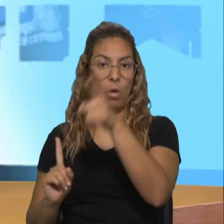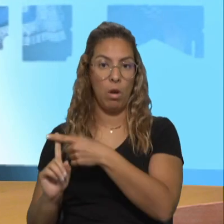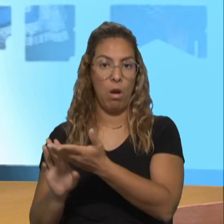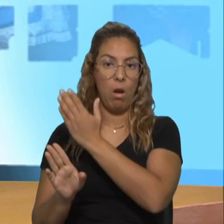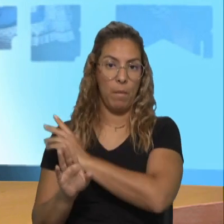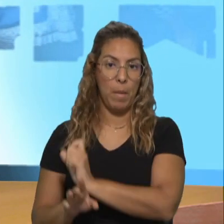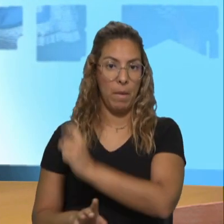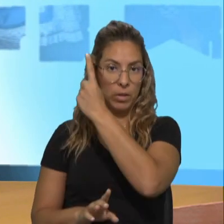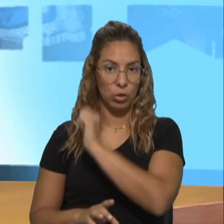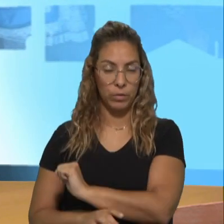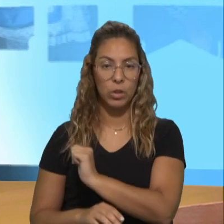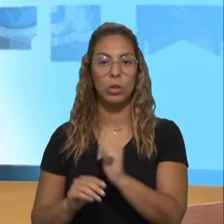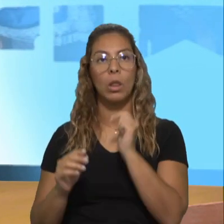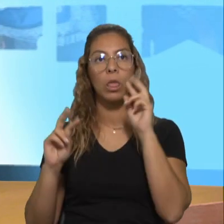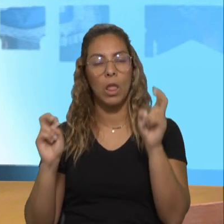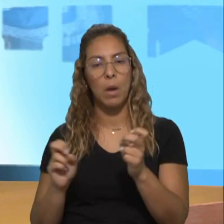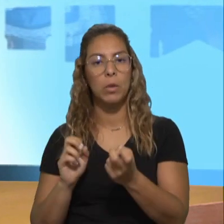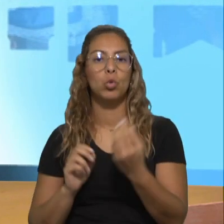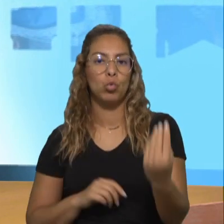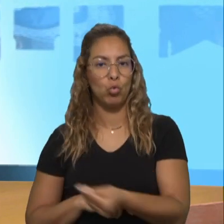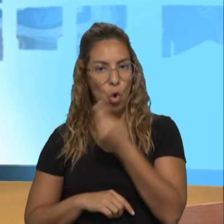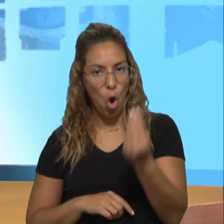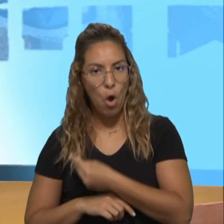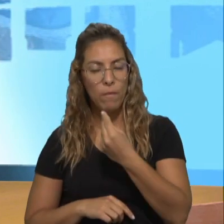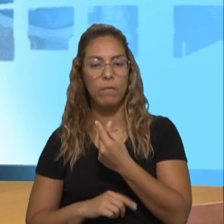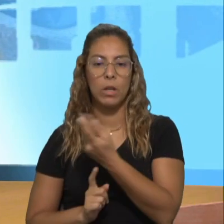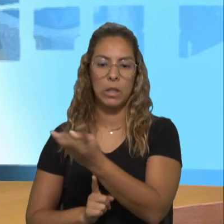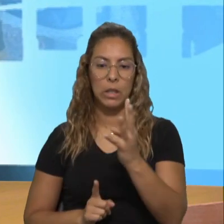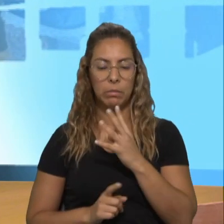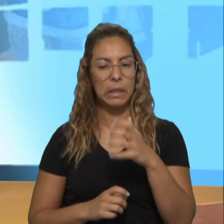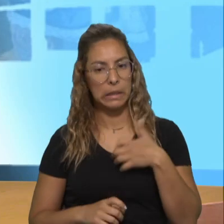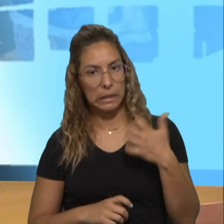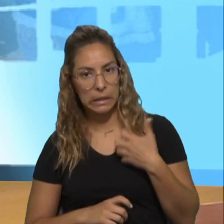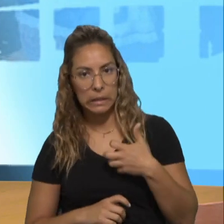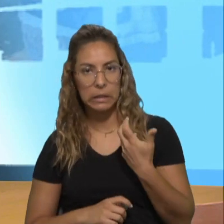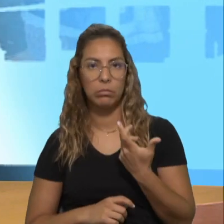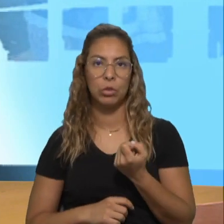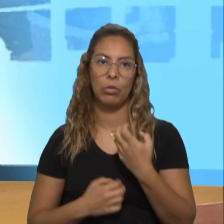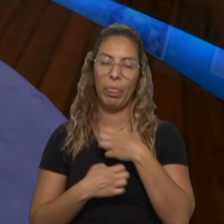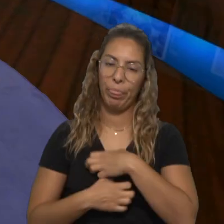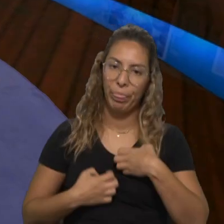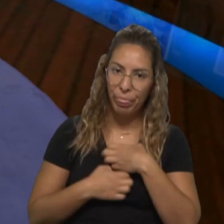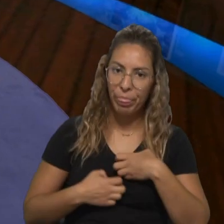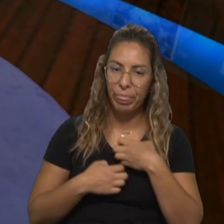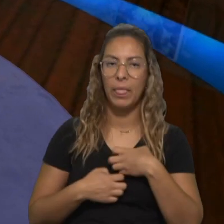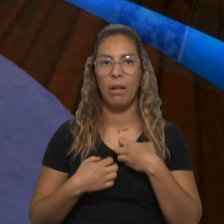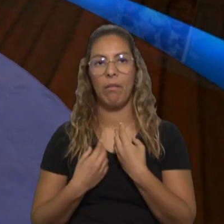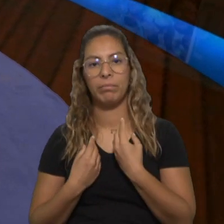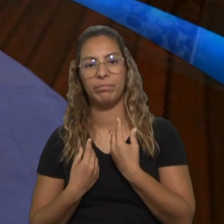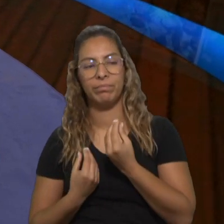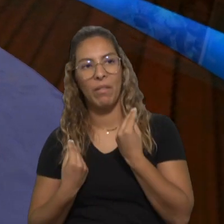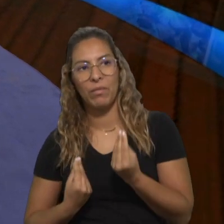mais ligado com os jovens e aquilo que são as frustrações e as tormentas, digamos assim, dos